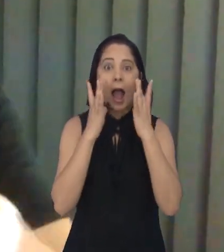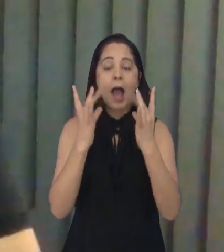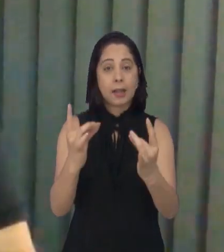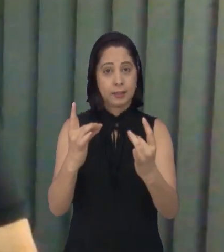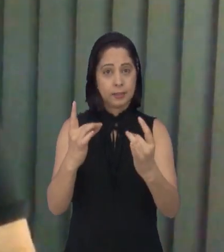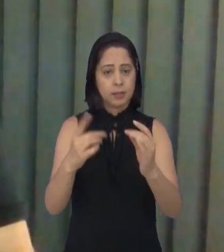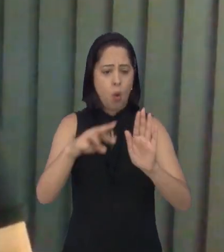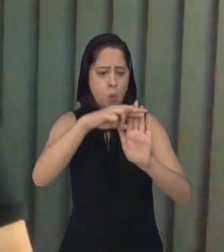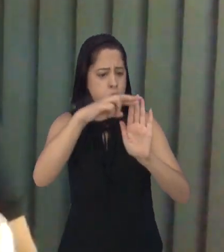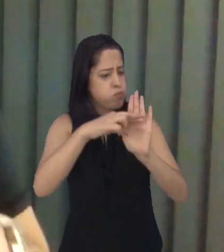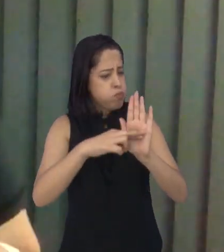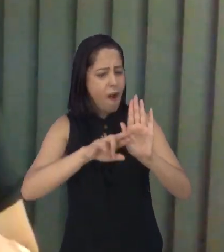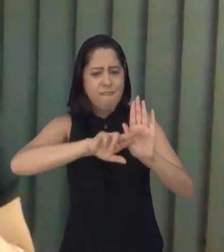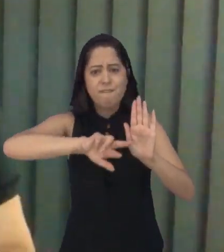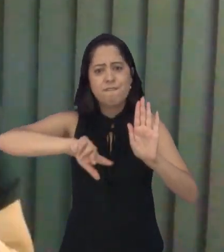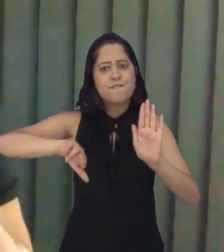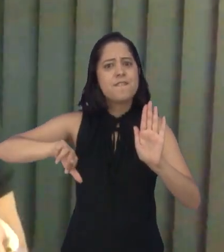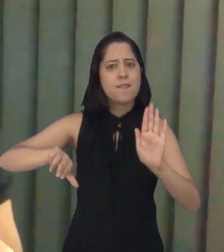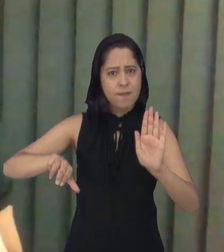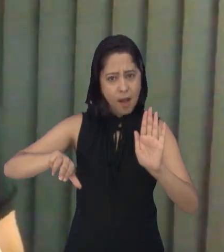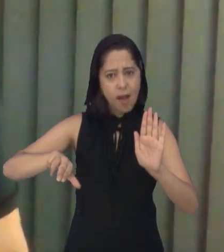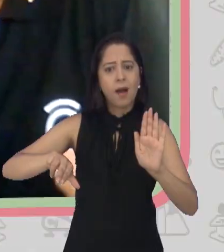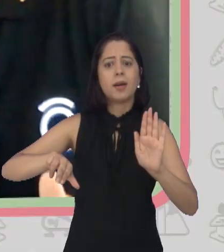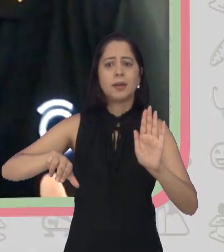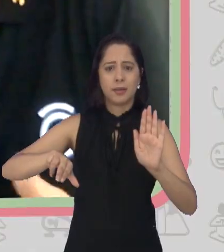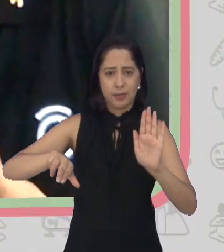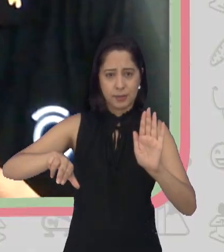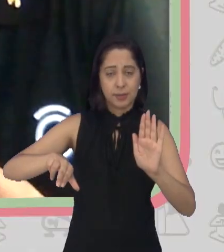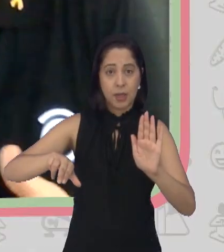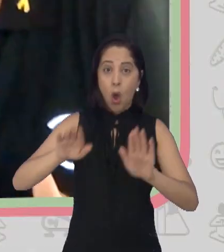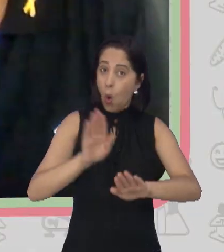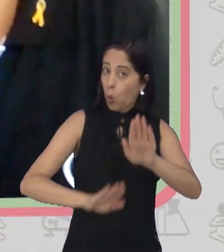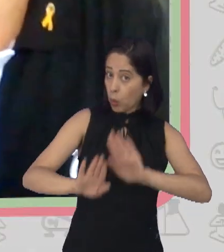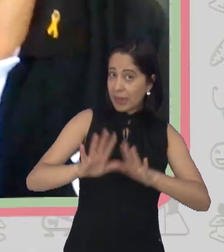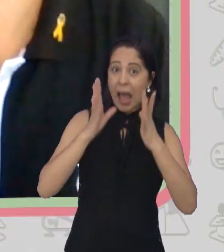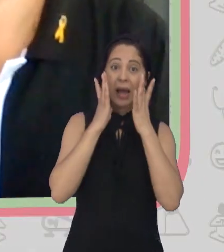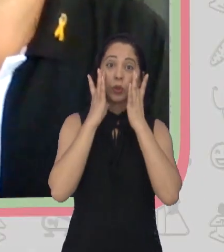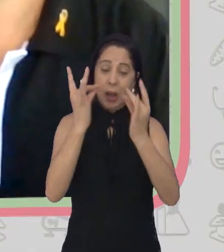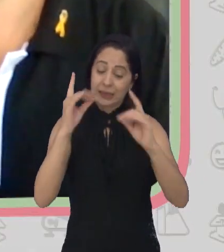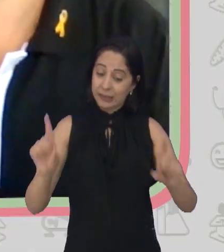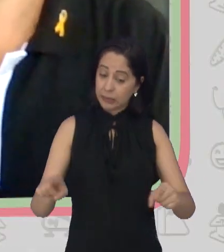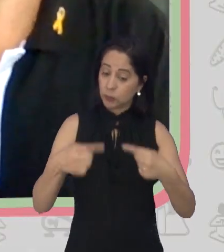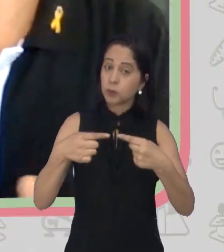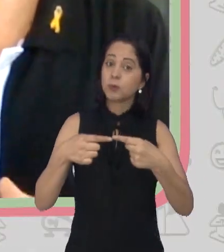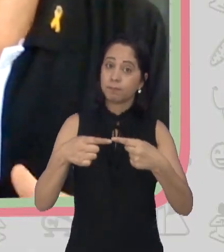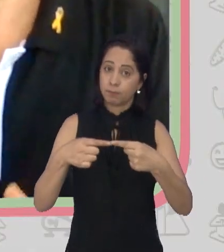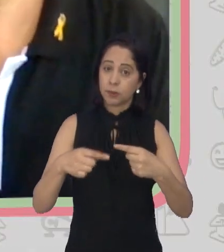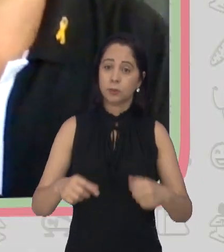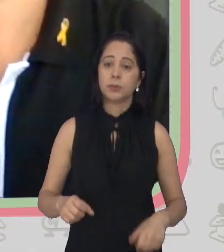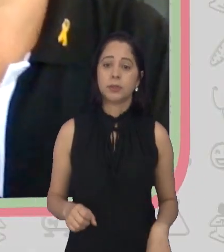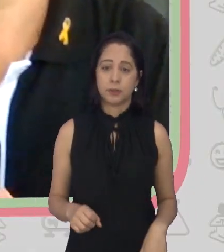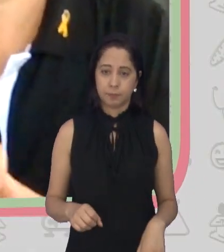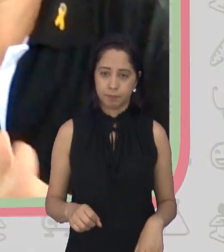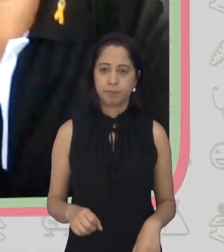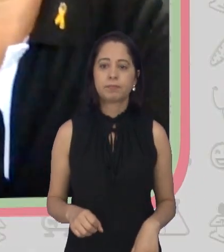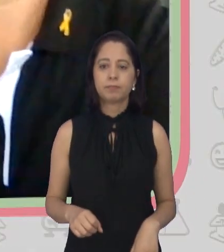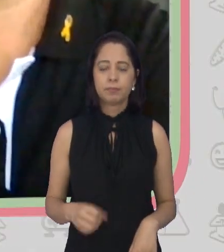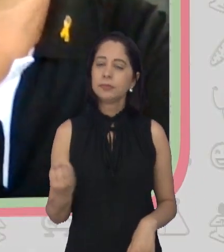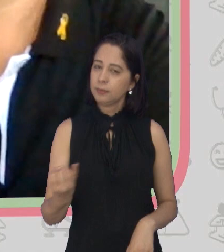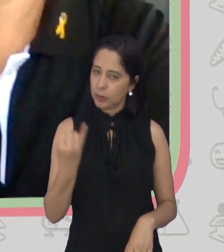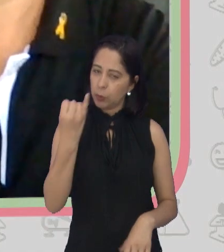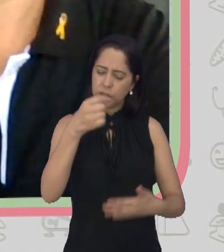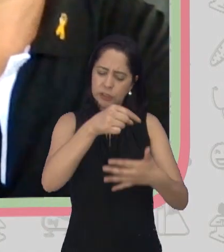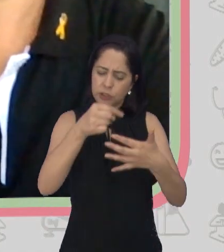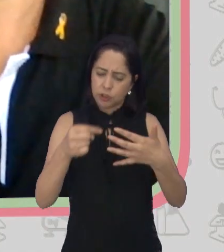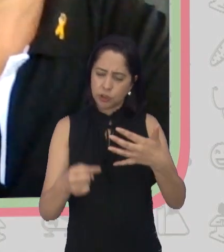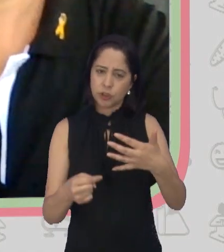de cuidados, de atenção, né? Cuidado e atenção de quem está ao volante. Então, Perfeito. tudo isso é muito